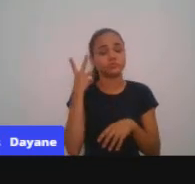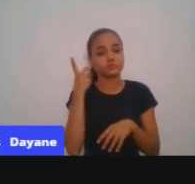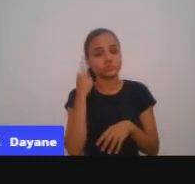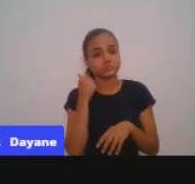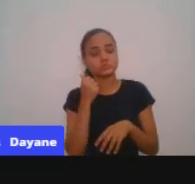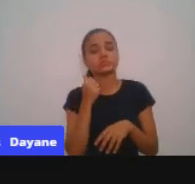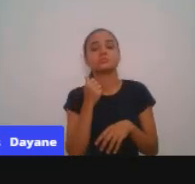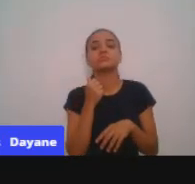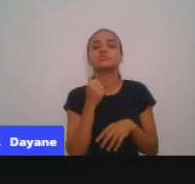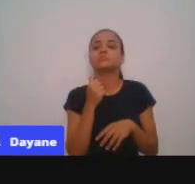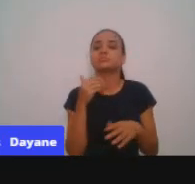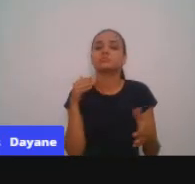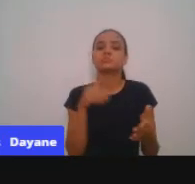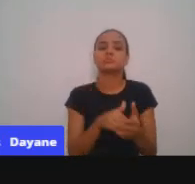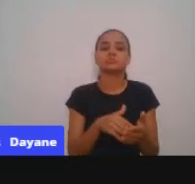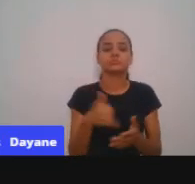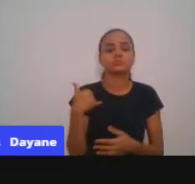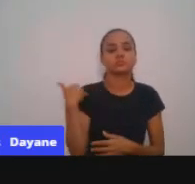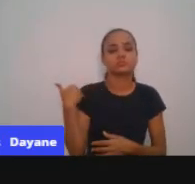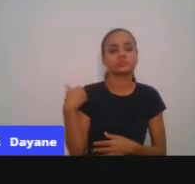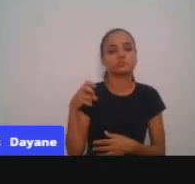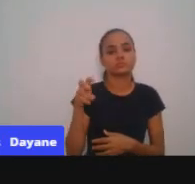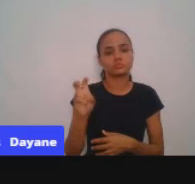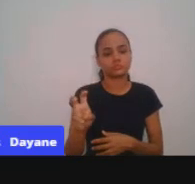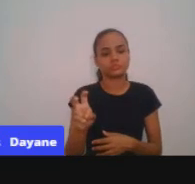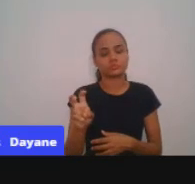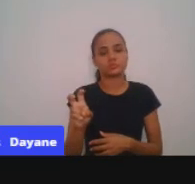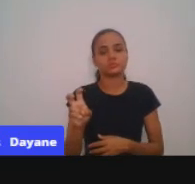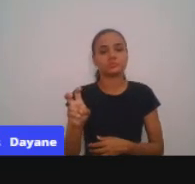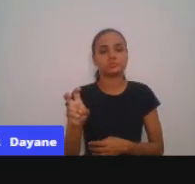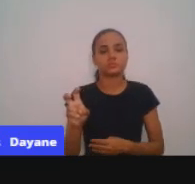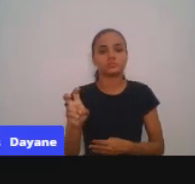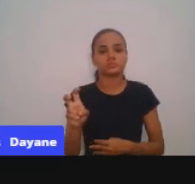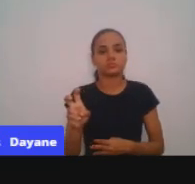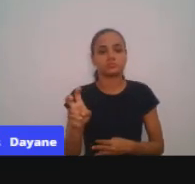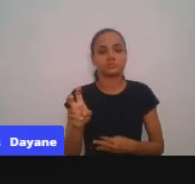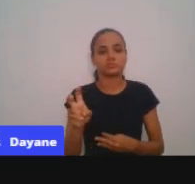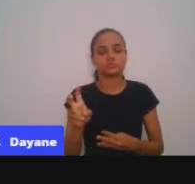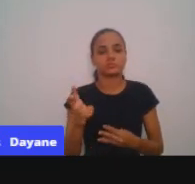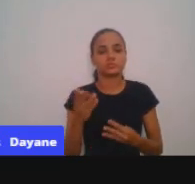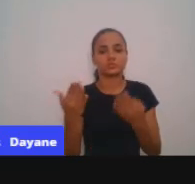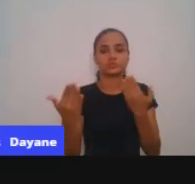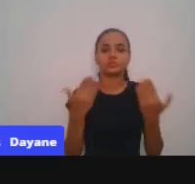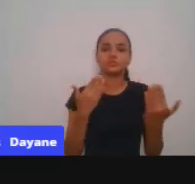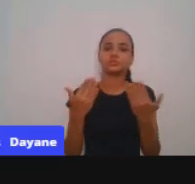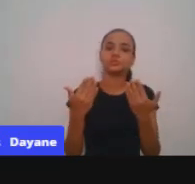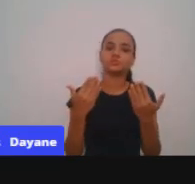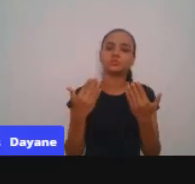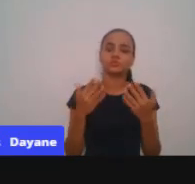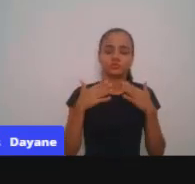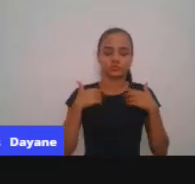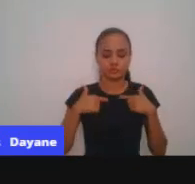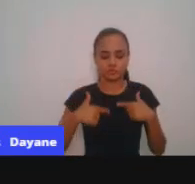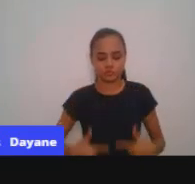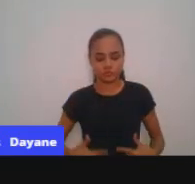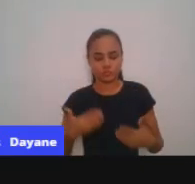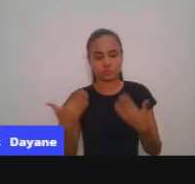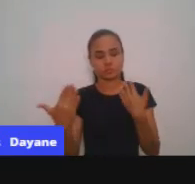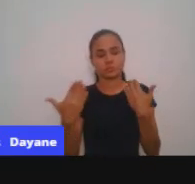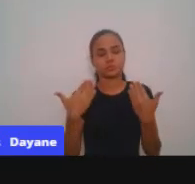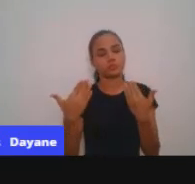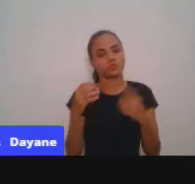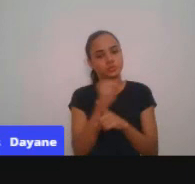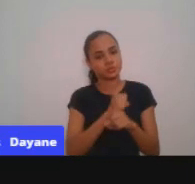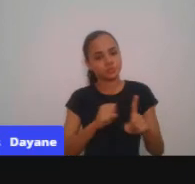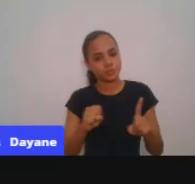5 anos. Em quais aspectos? Físicos, psicológicos, intelectual e social. E, mais uma vez, então,